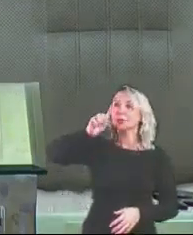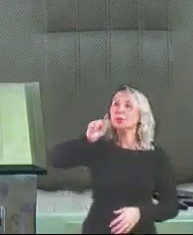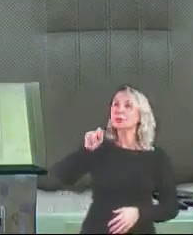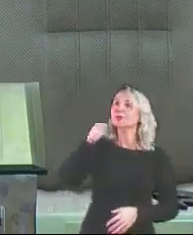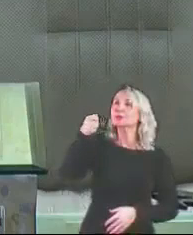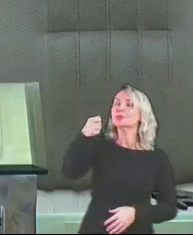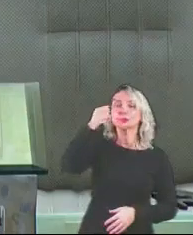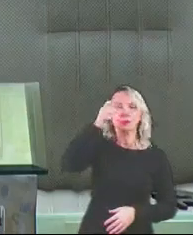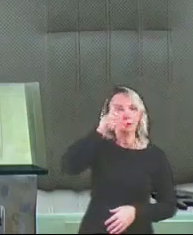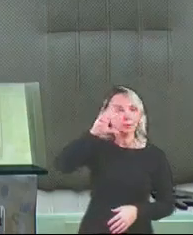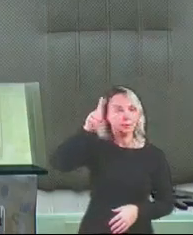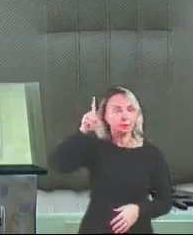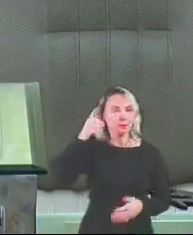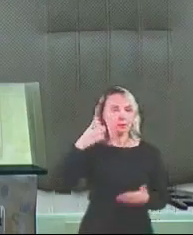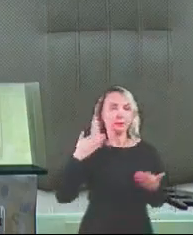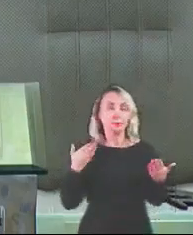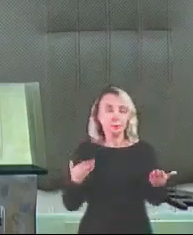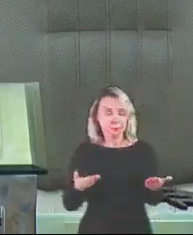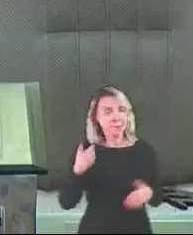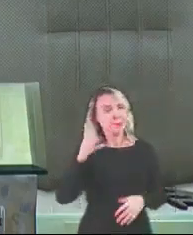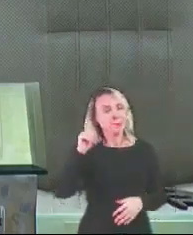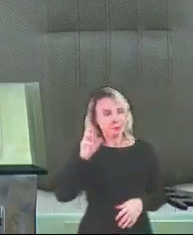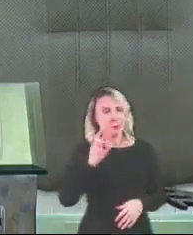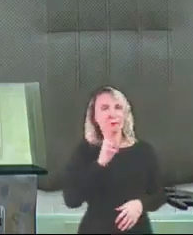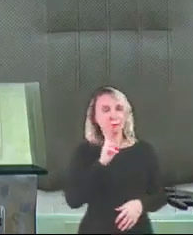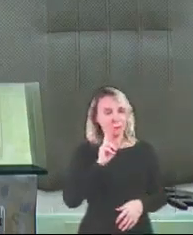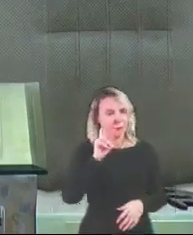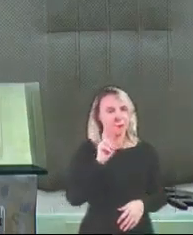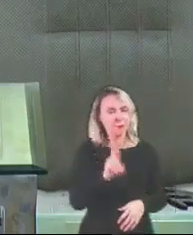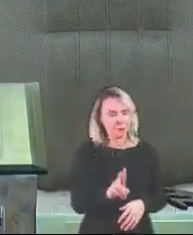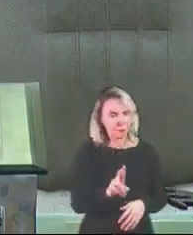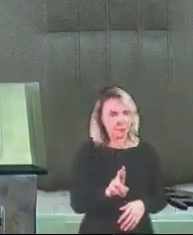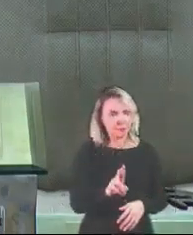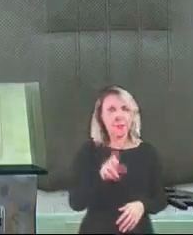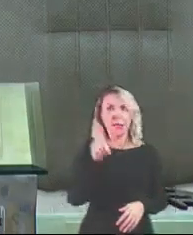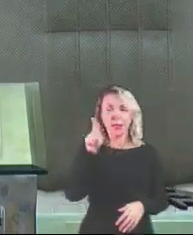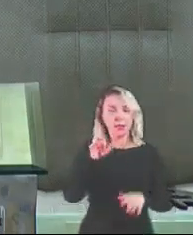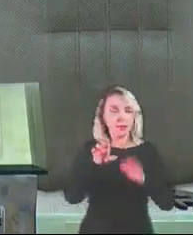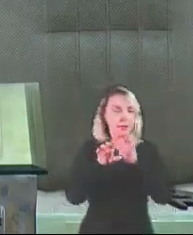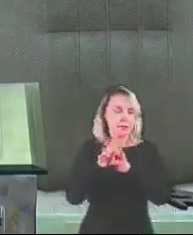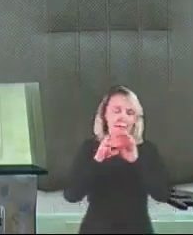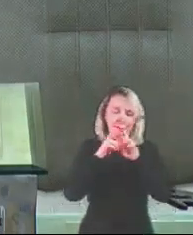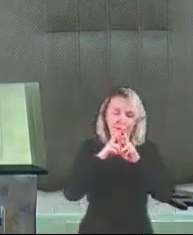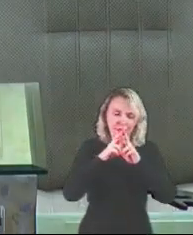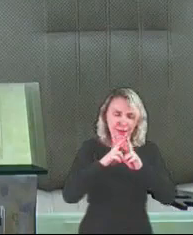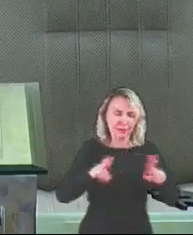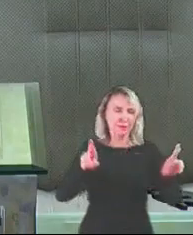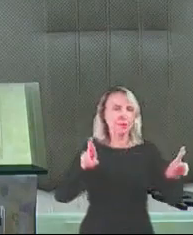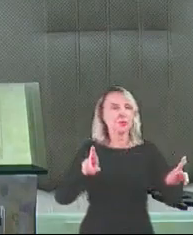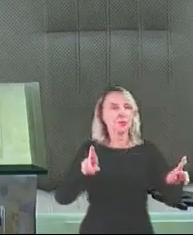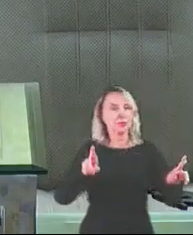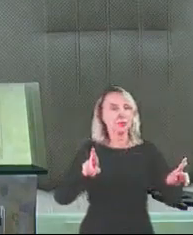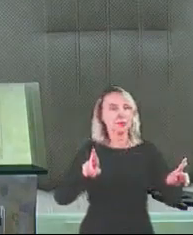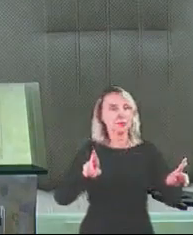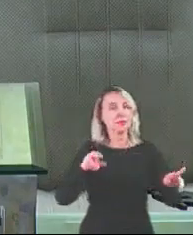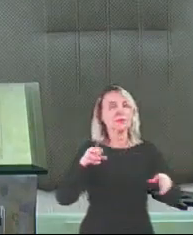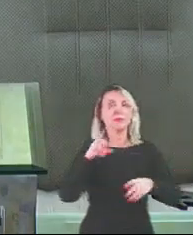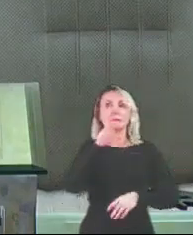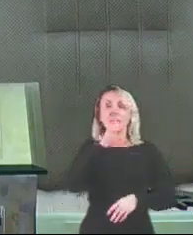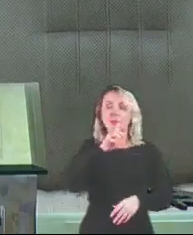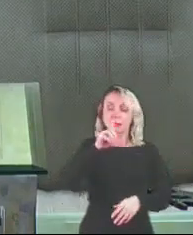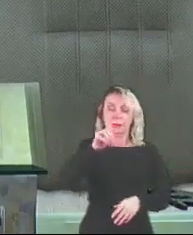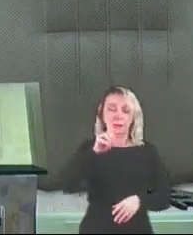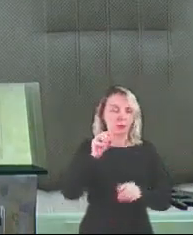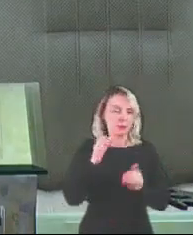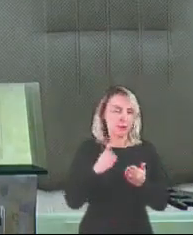E se Deus é Deus, Deus responde, Deus resolve, Deus abre, Deus